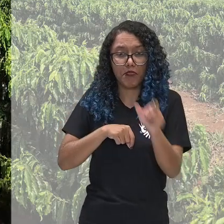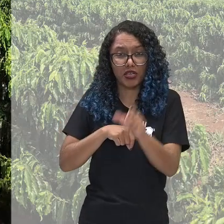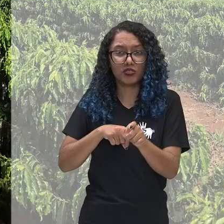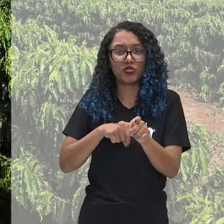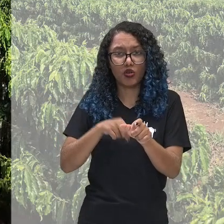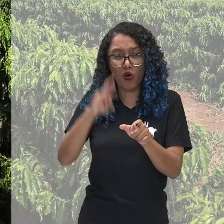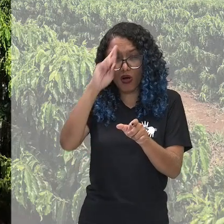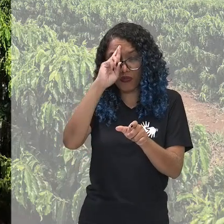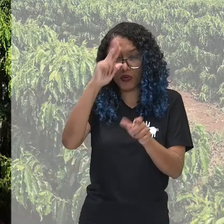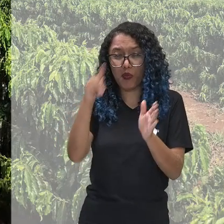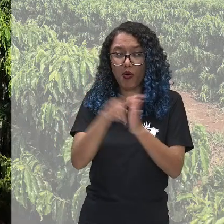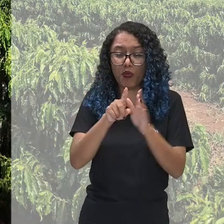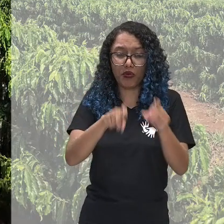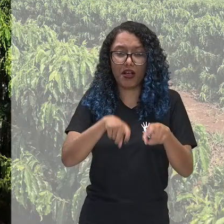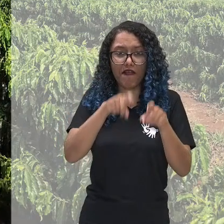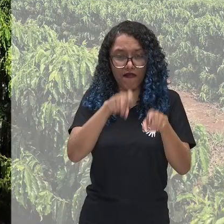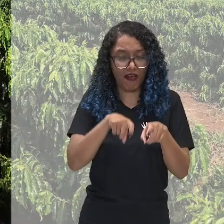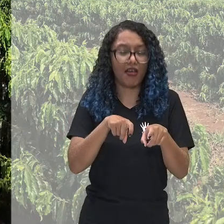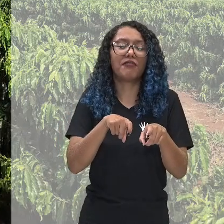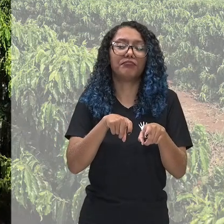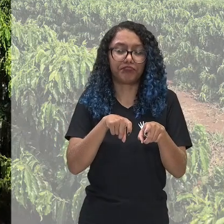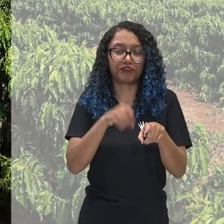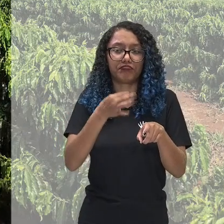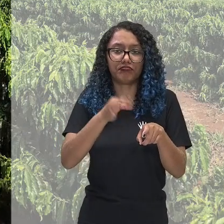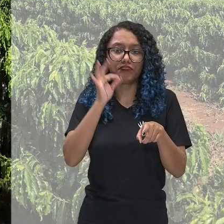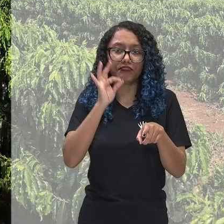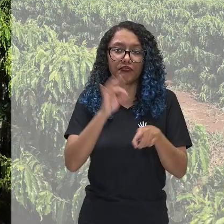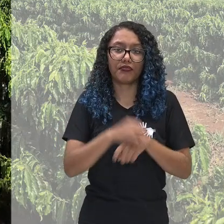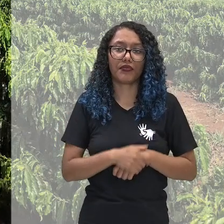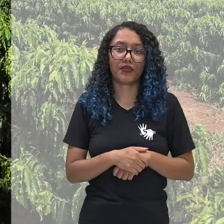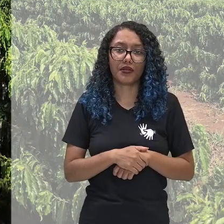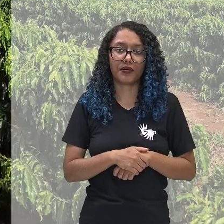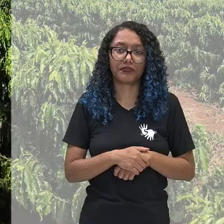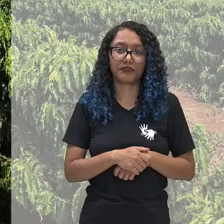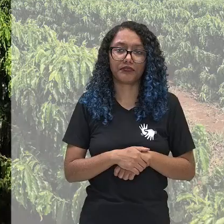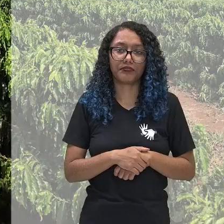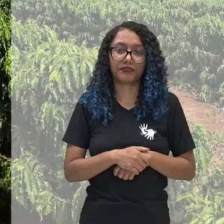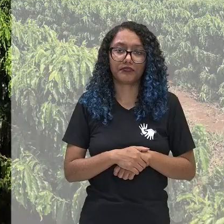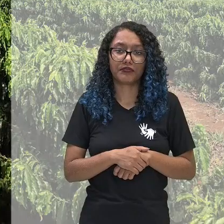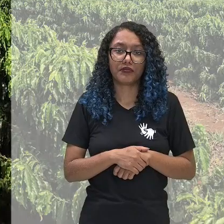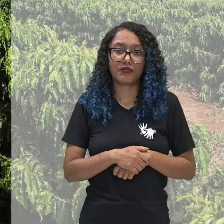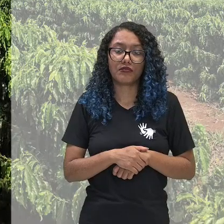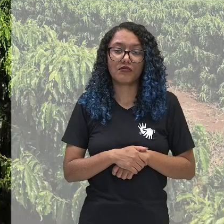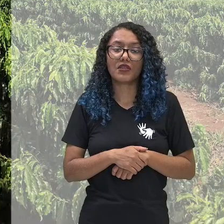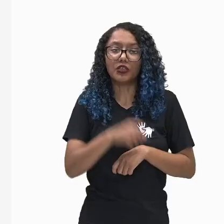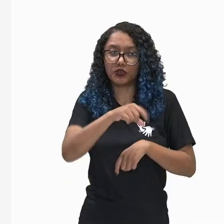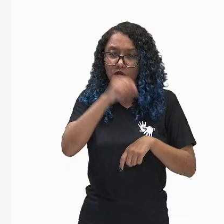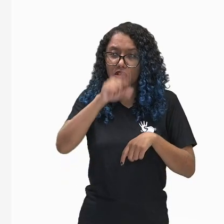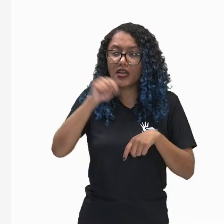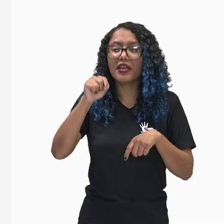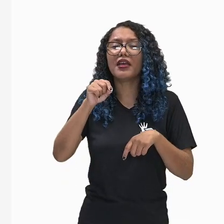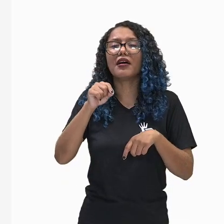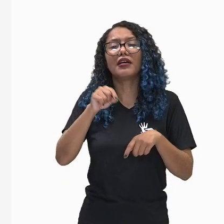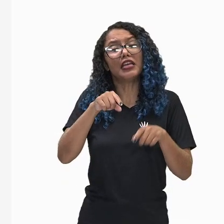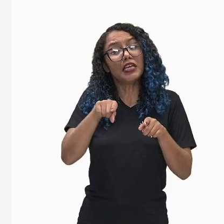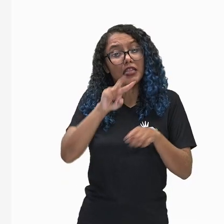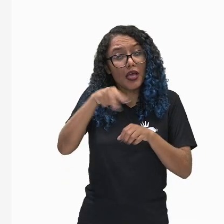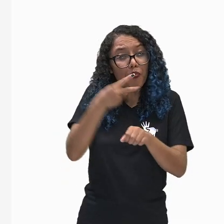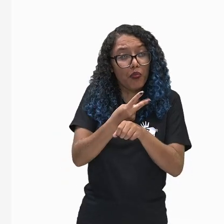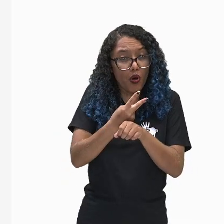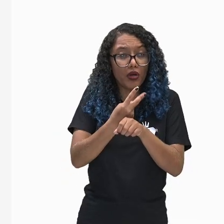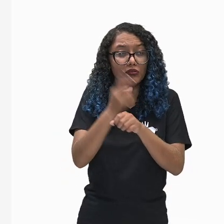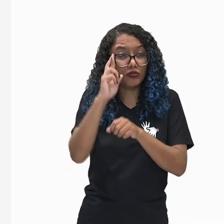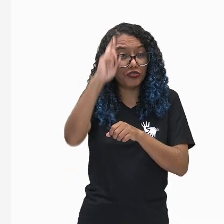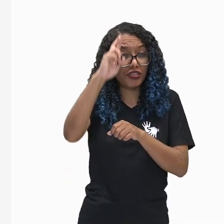conclamasse esses fazendeiros, né, para lutar junto ao imperador. Beleza, gente? Voltamos ao texto, vamos lá.